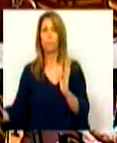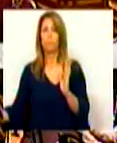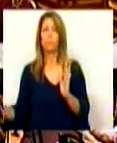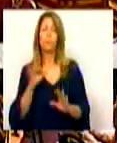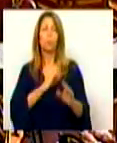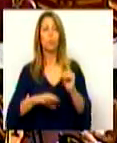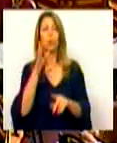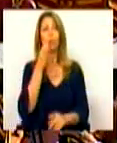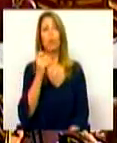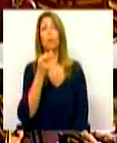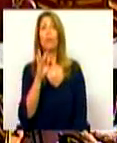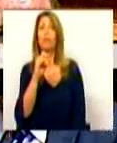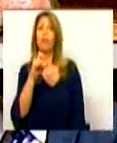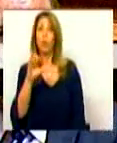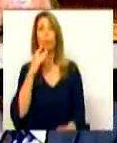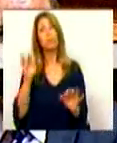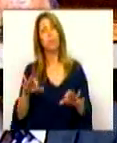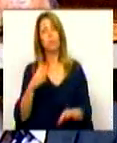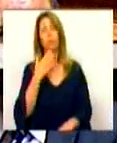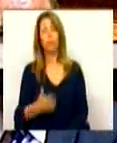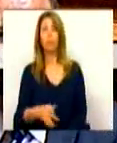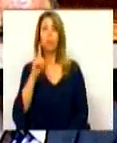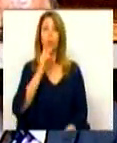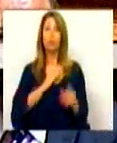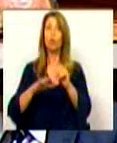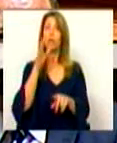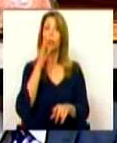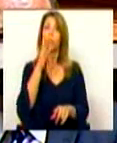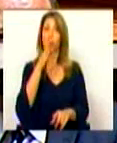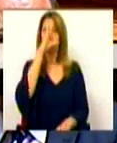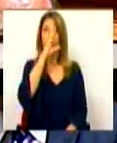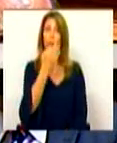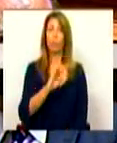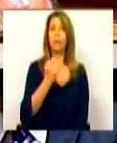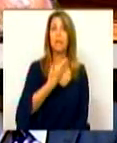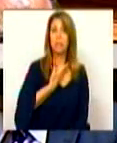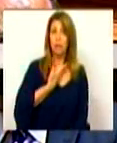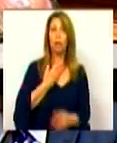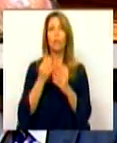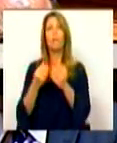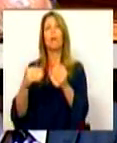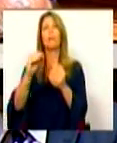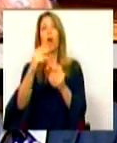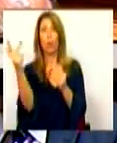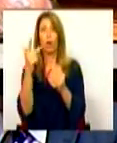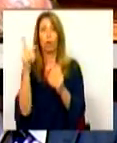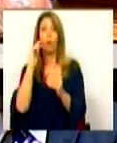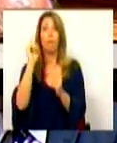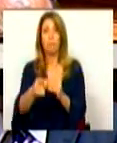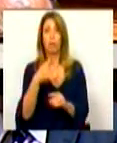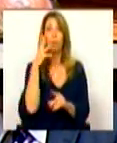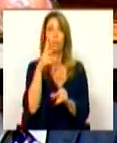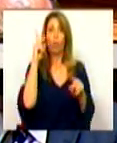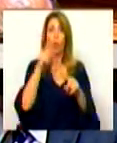terminar. Termino, Sr. Presidente. Senhora Deputada, foi o governo do PSD que foi além da Troika, cortando mais 1.200 milhões de